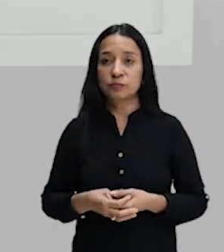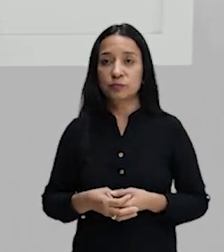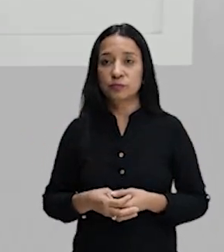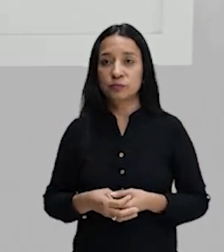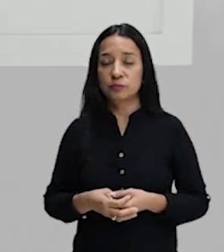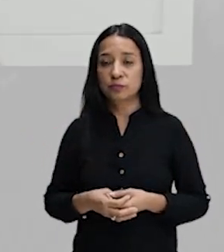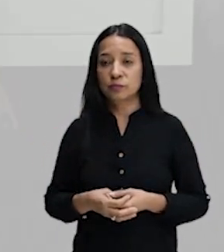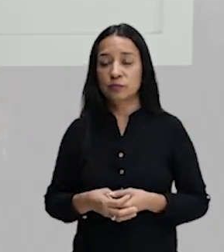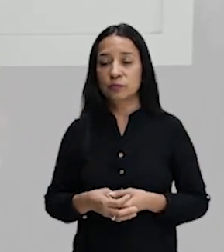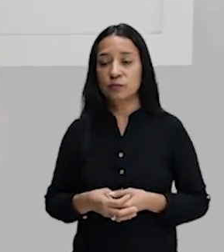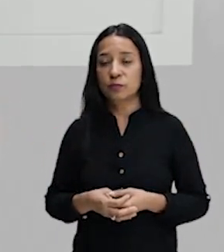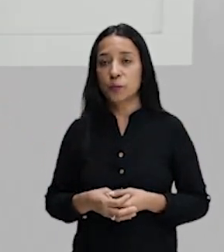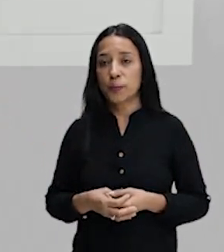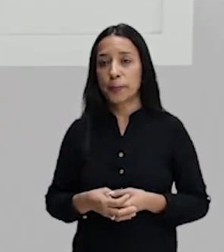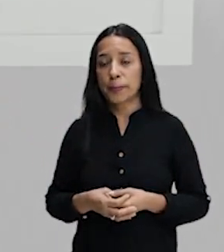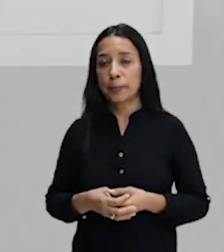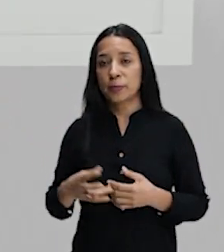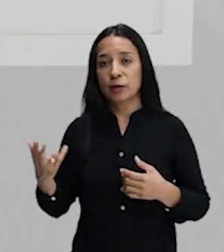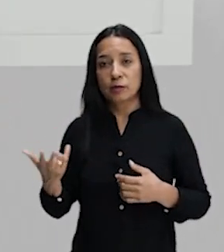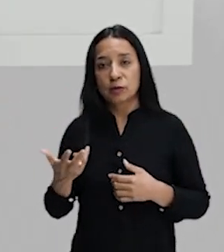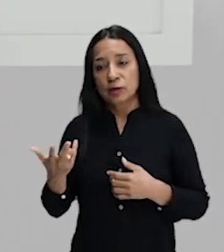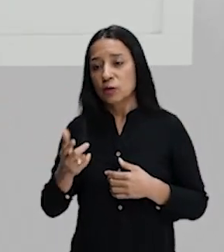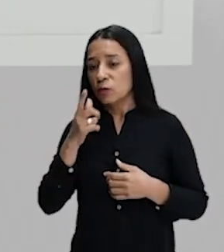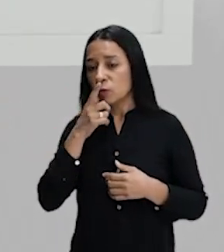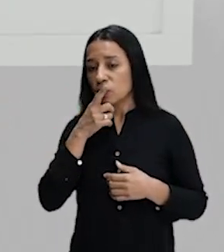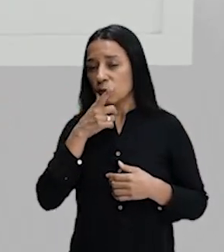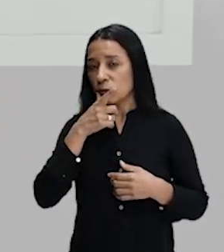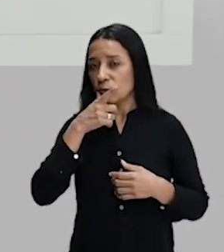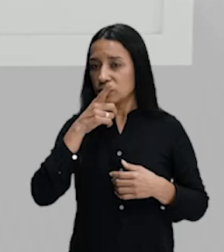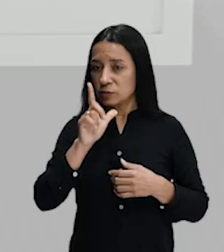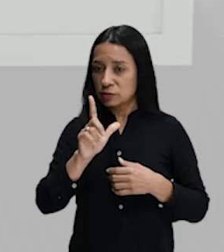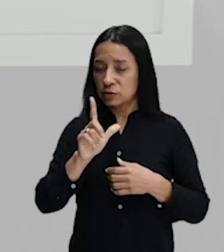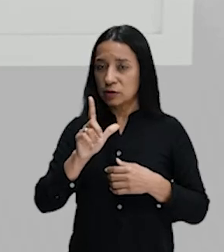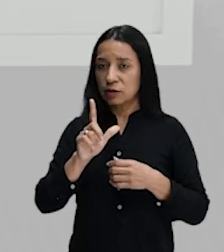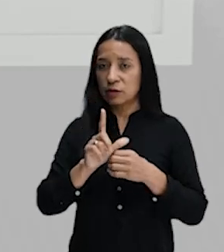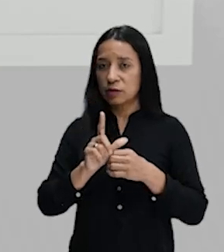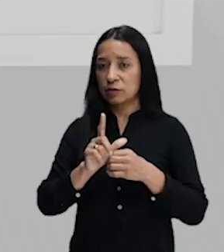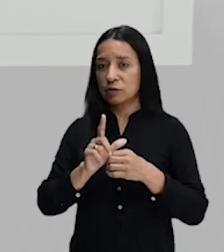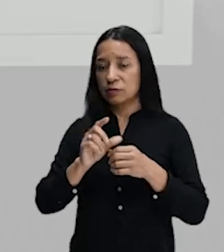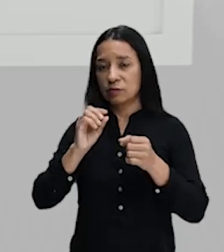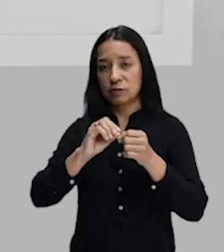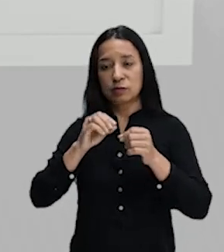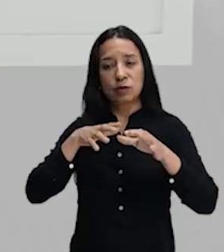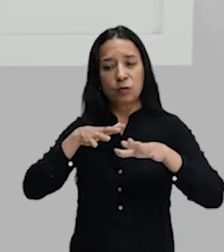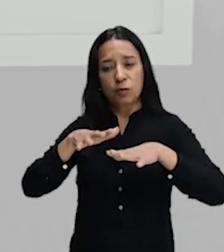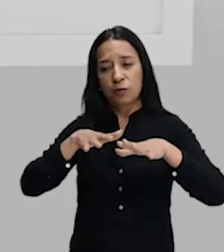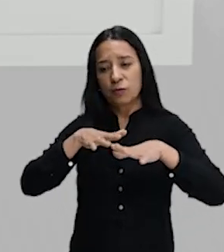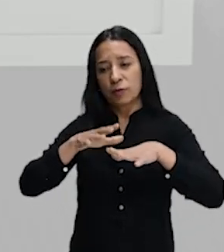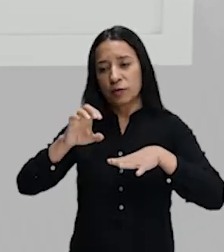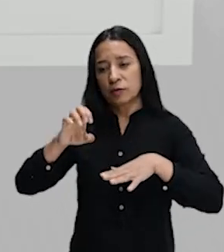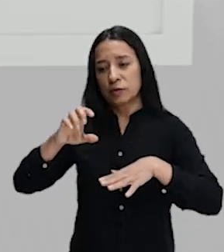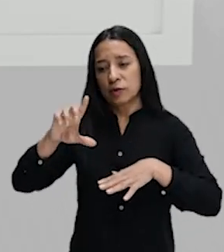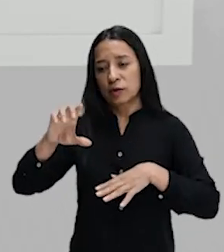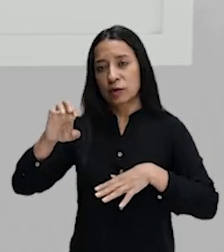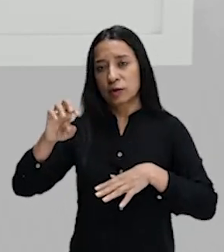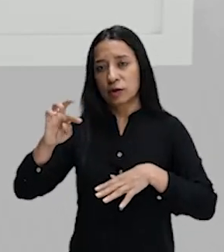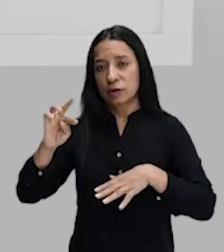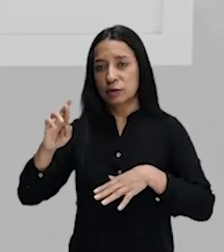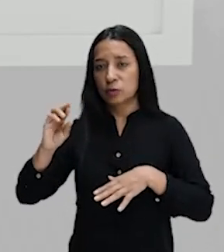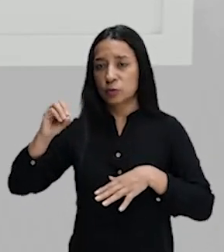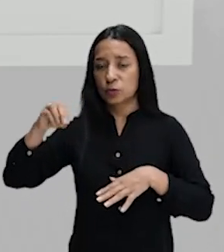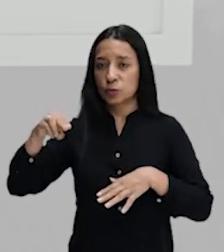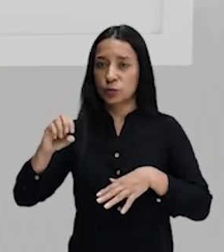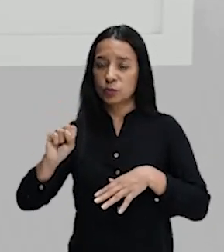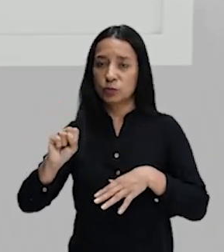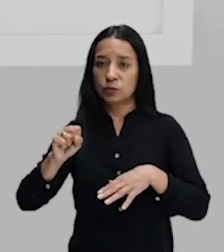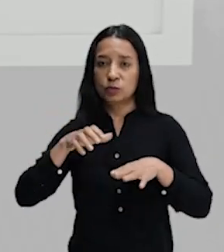nosso acelerador, ele consegue acelerar elétrons, né? Ele faz um movimento de aceleração de elétrons, né? Esses elétrons eles vão se mover